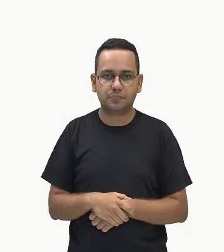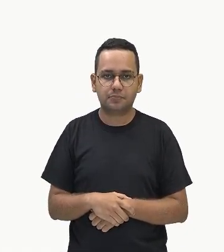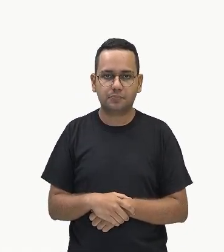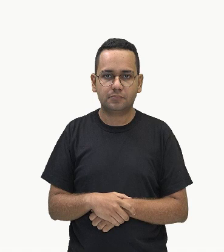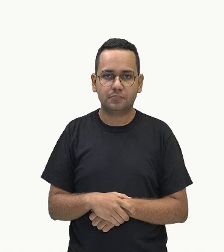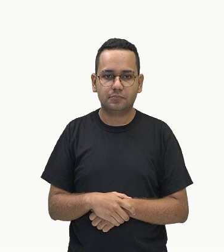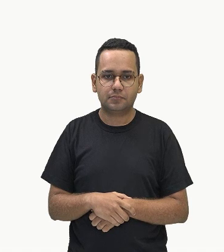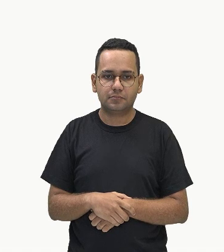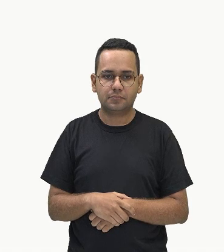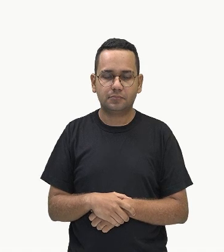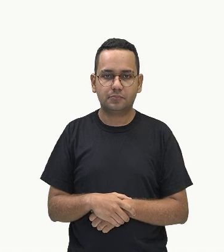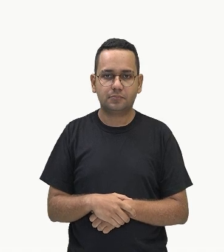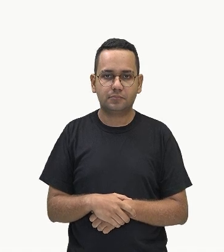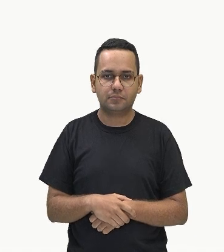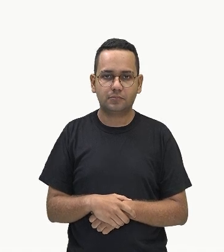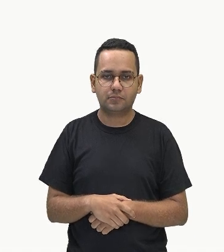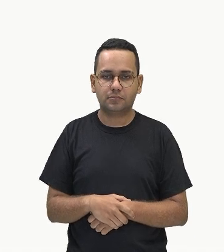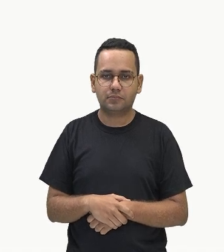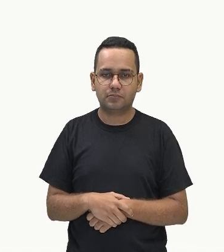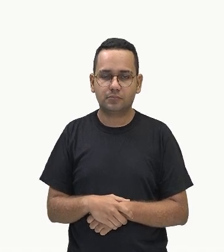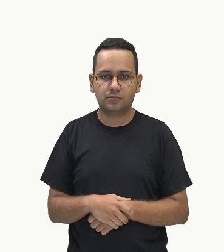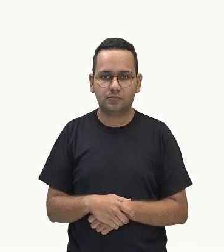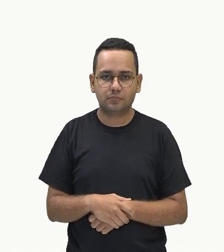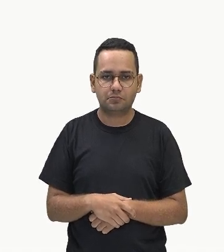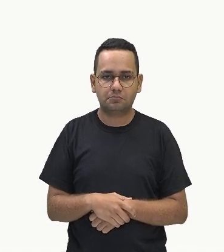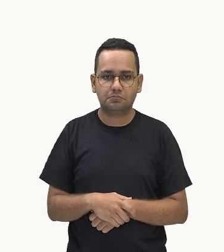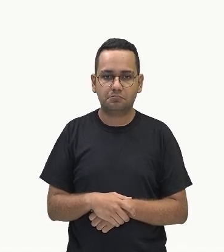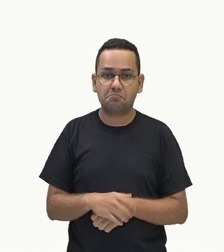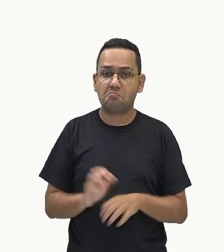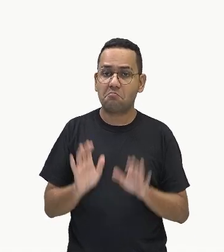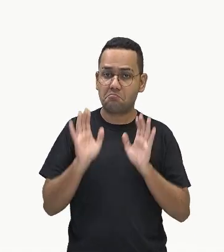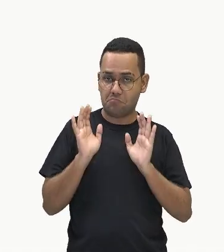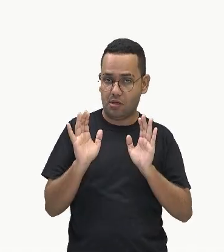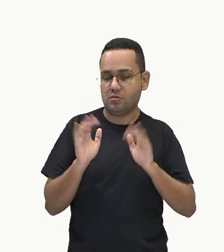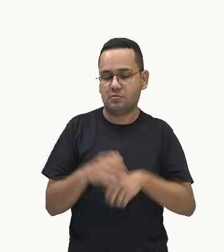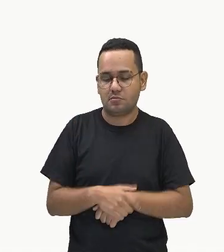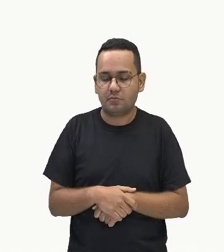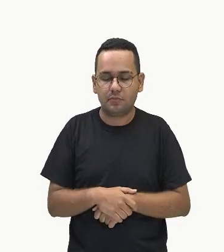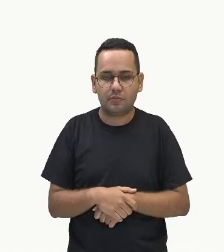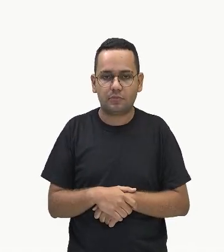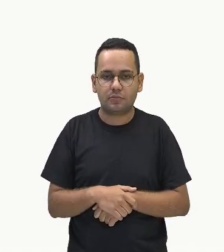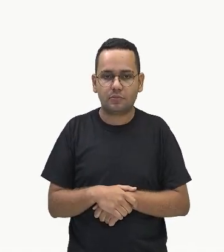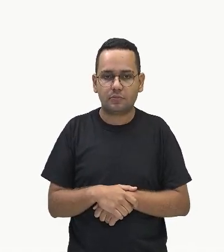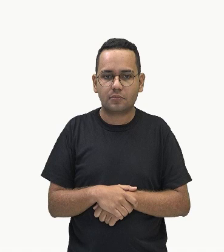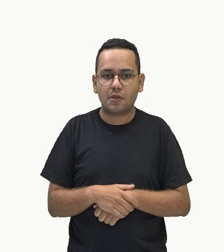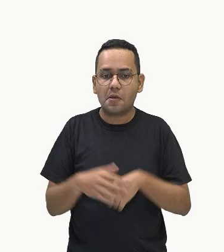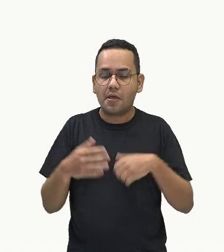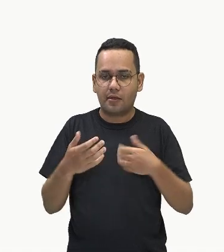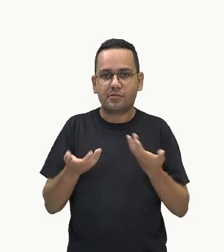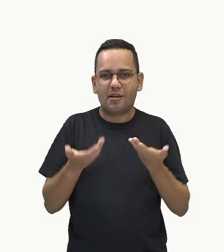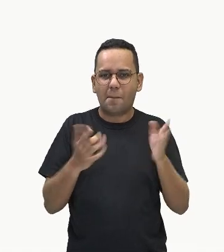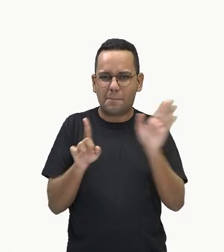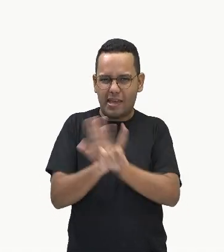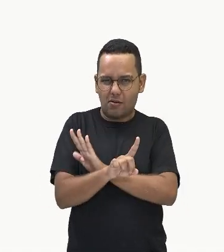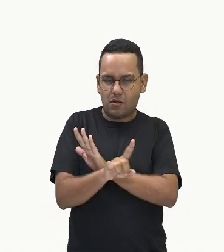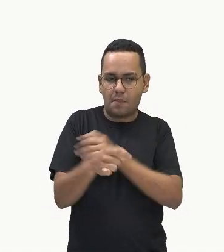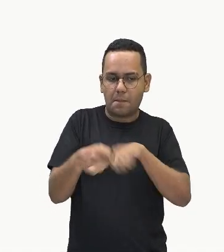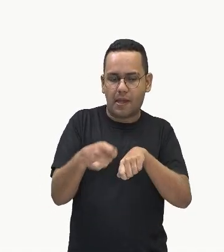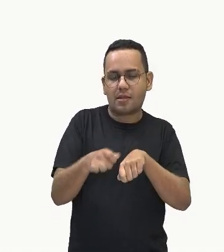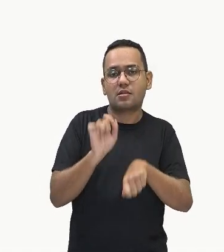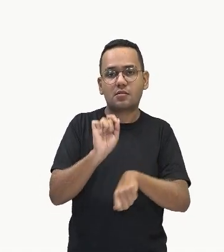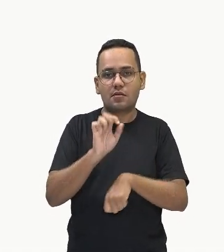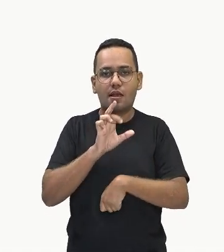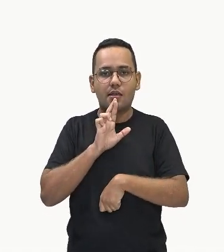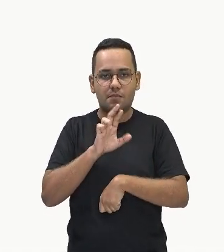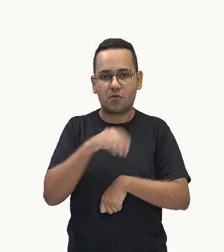Ok, juros de 3.240, porém, a gente viu que o problema ele quer saber o montante. Quem vai ser meu